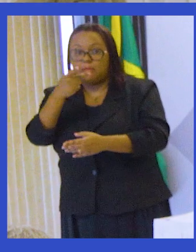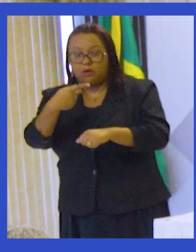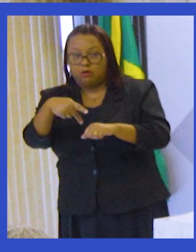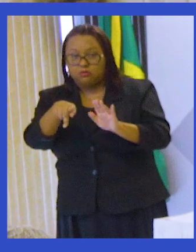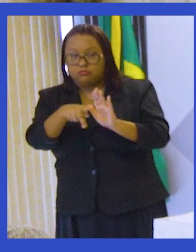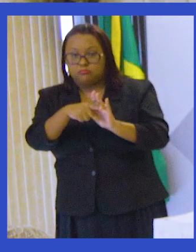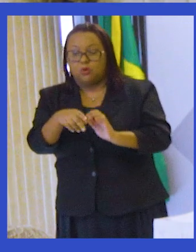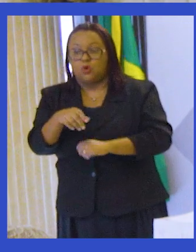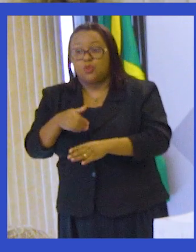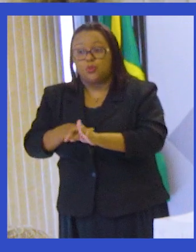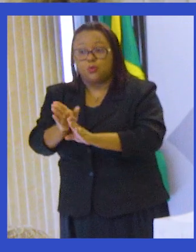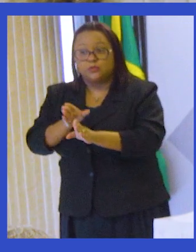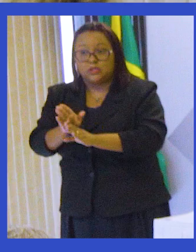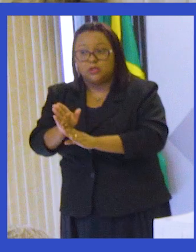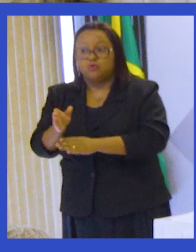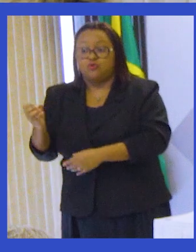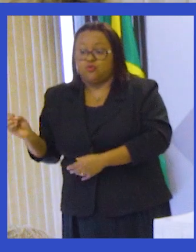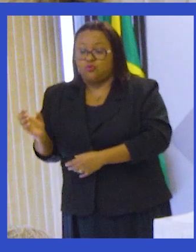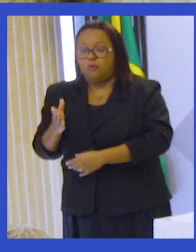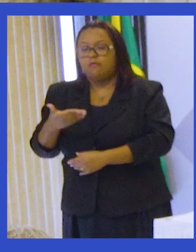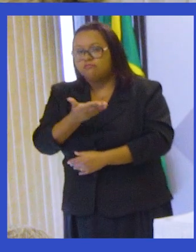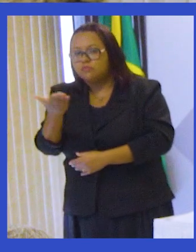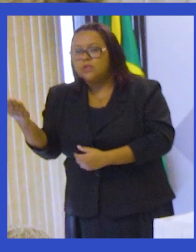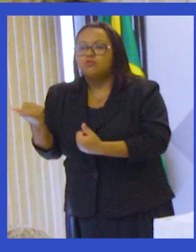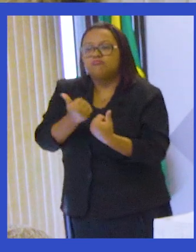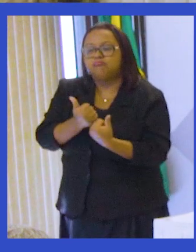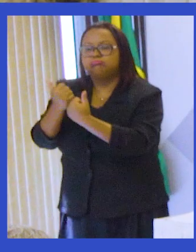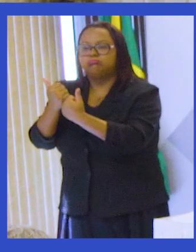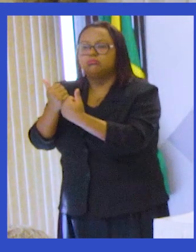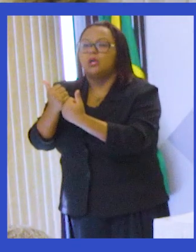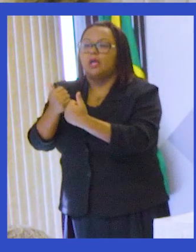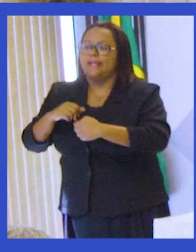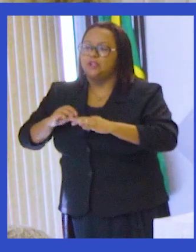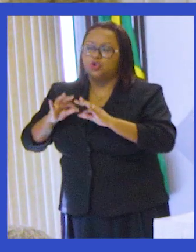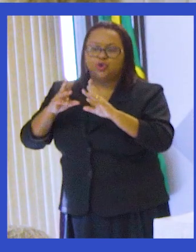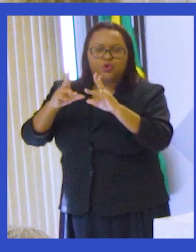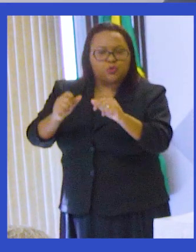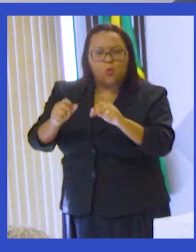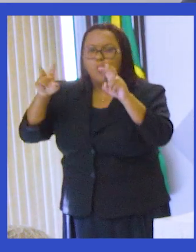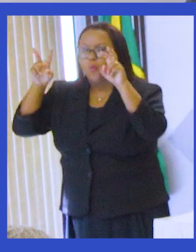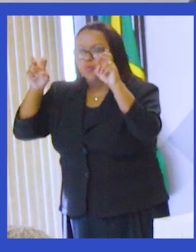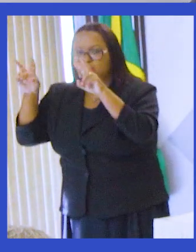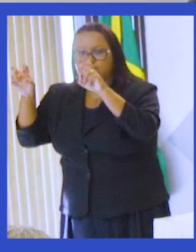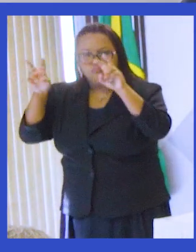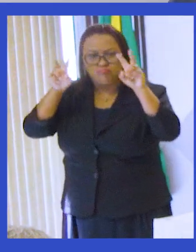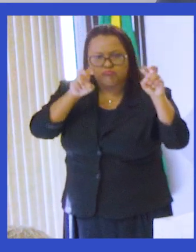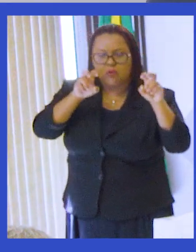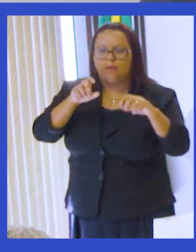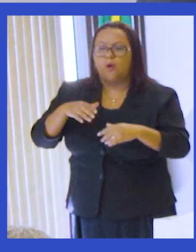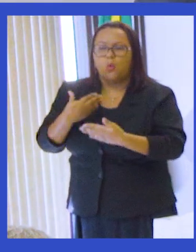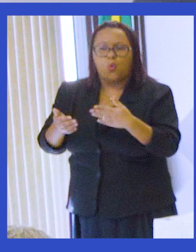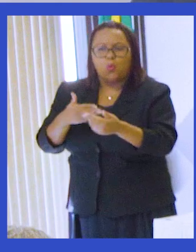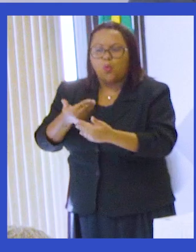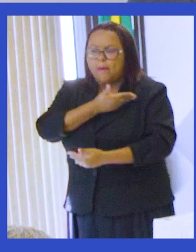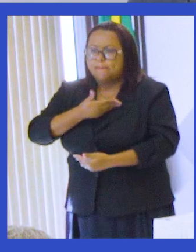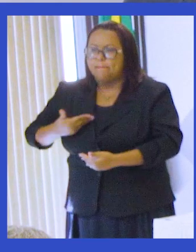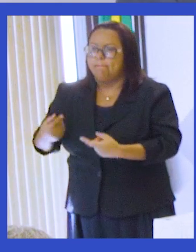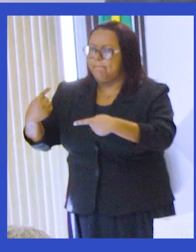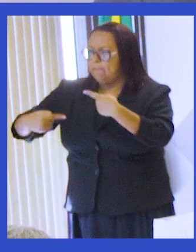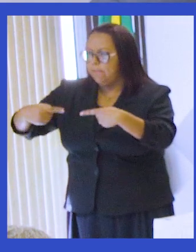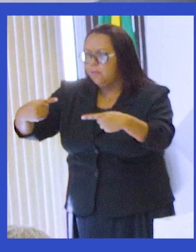os nossos, tomando posse, vamos dizer assim, dos nossos novos conselheiros, que vocês irão dar uma grande contribuição em todos os temas,